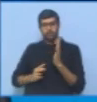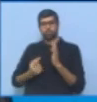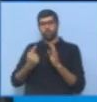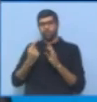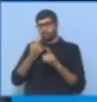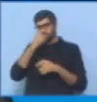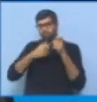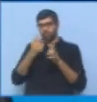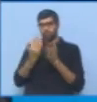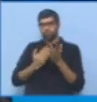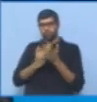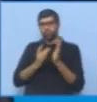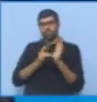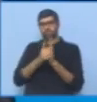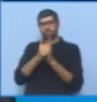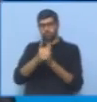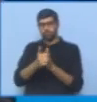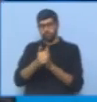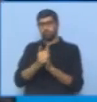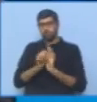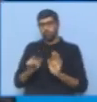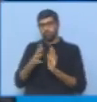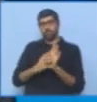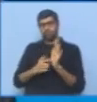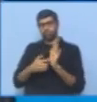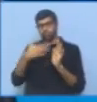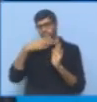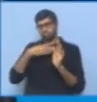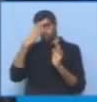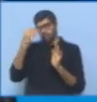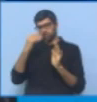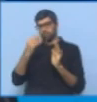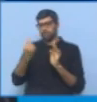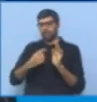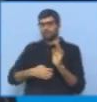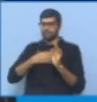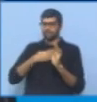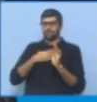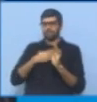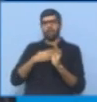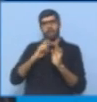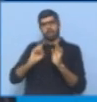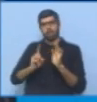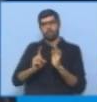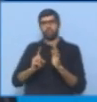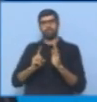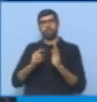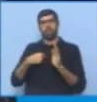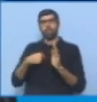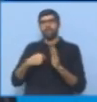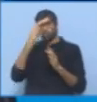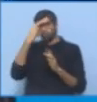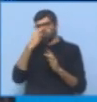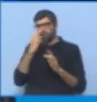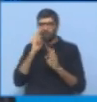que estudam a Bíblia, nos exegetas. Este texto penso que tem que ser, sobretudo, interpretado simbolicamente. E não tanto do ponto de vista